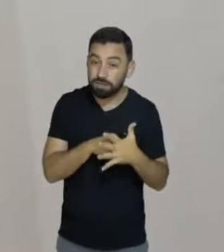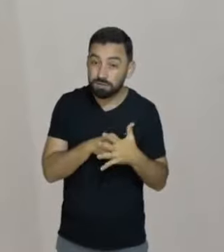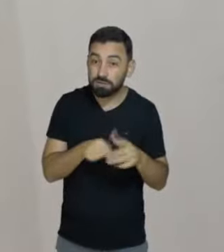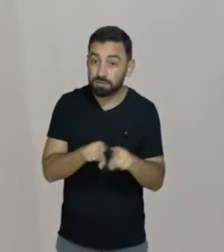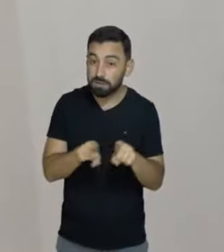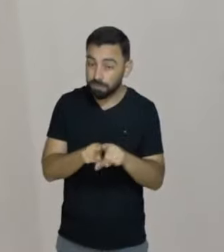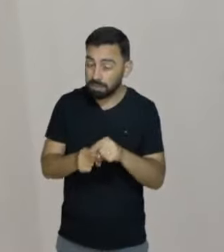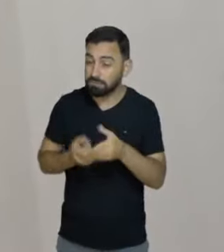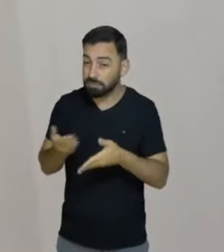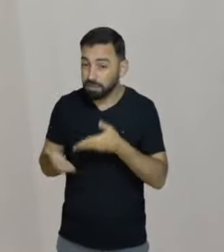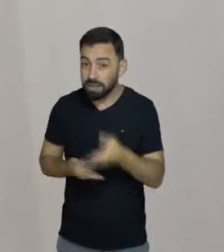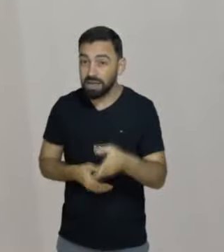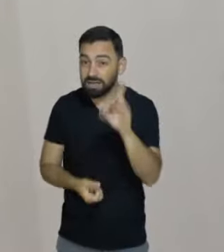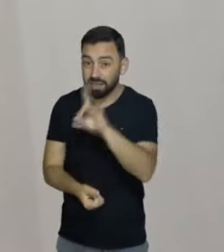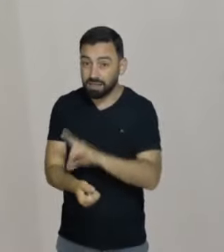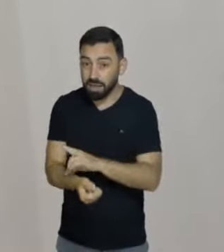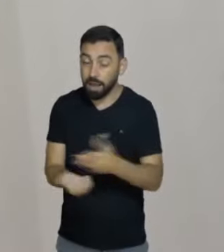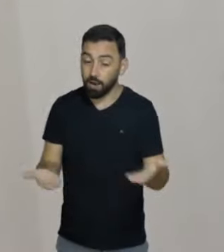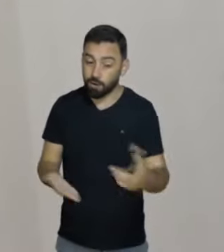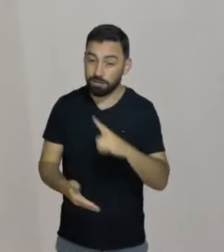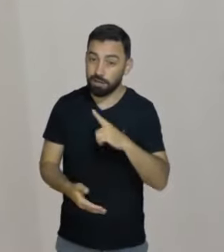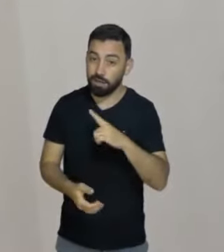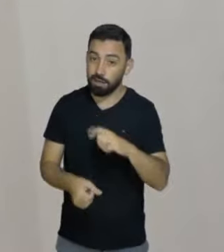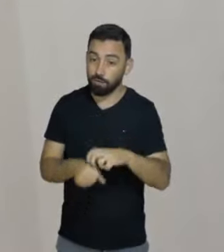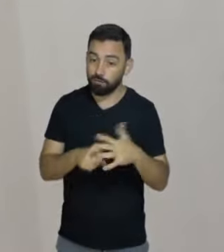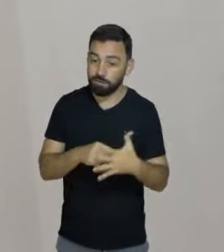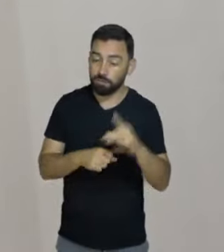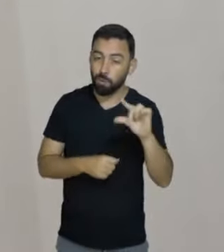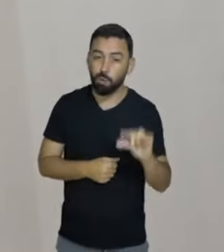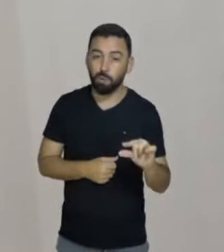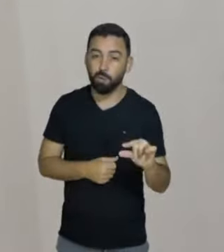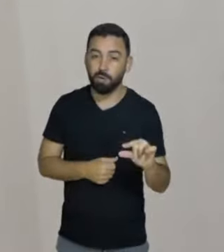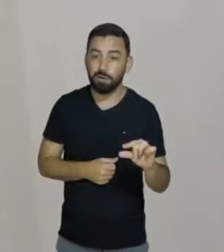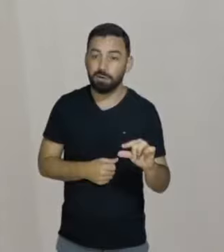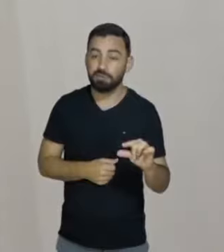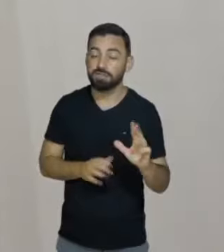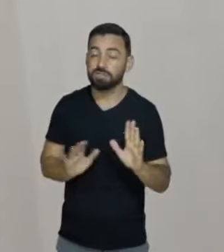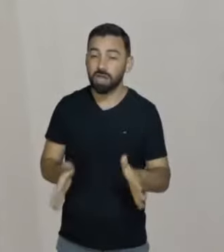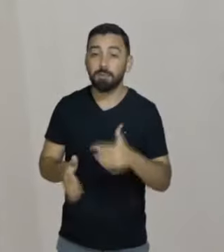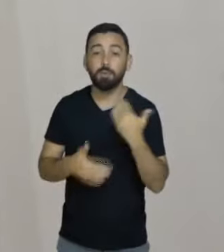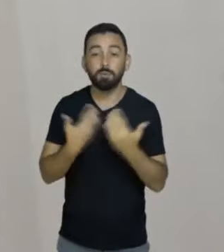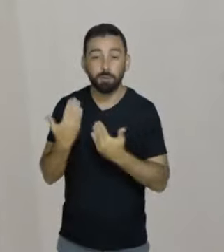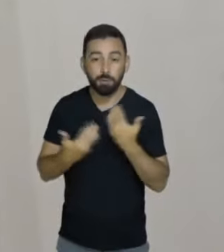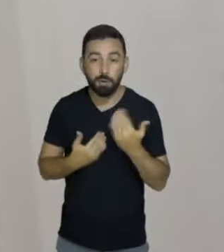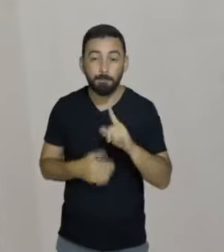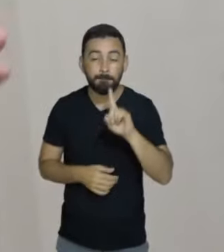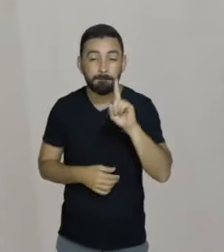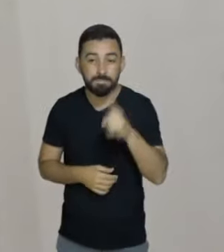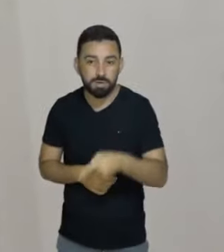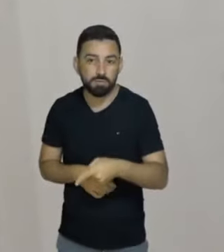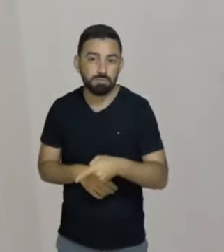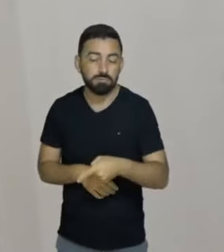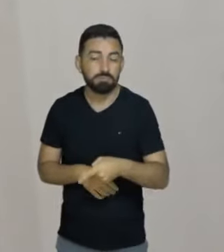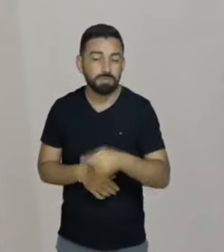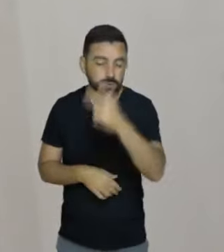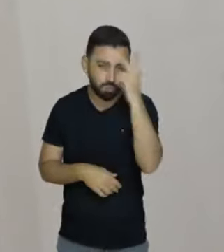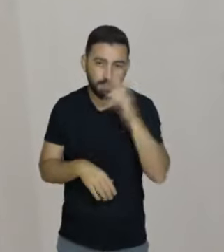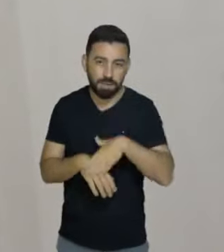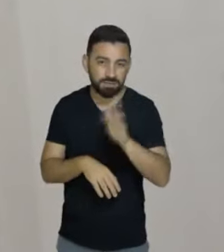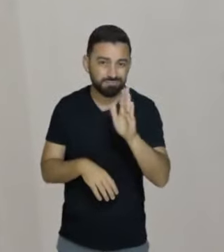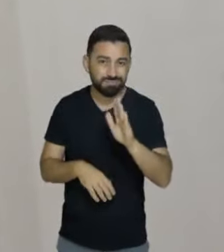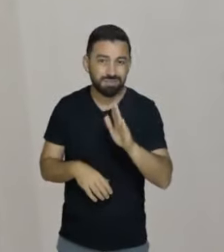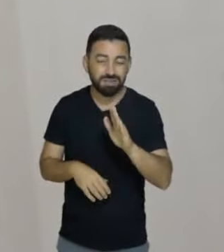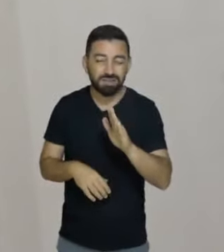dengue. Agora tem Covid, mas muito pouco. Porém, já faleceram esse ano mais de 1000 pessoas e temos menos